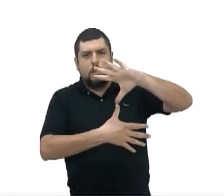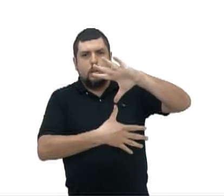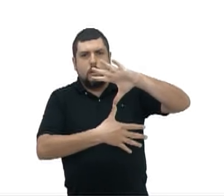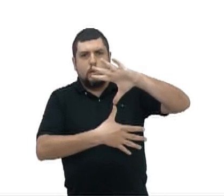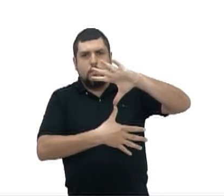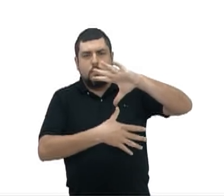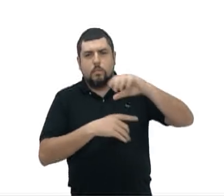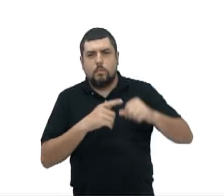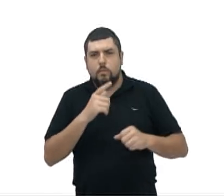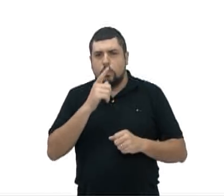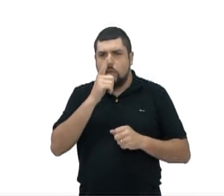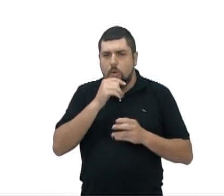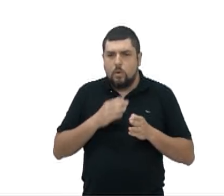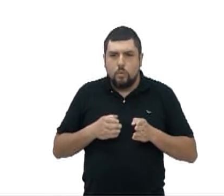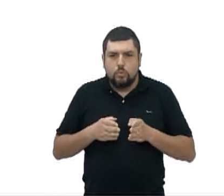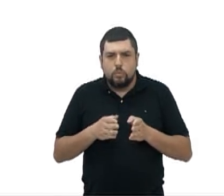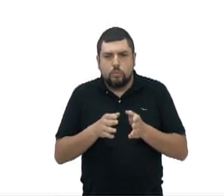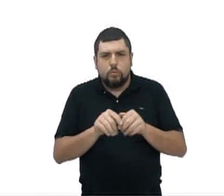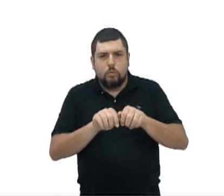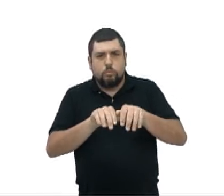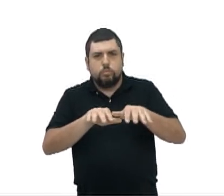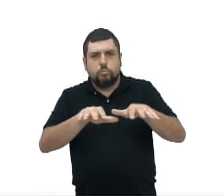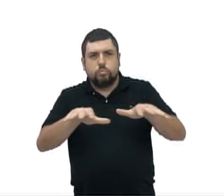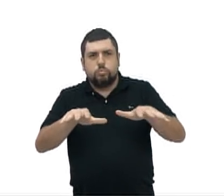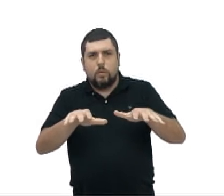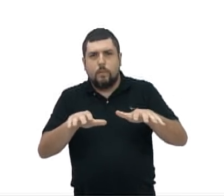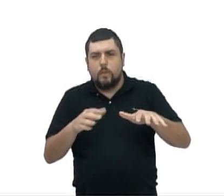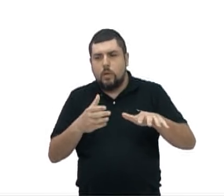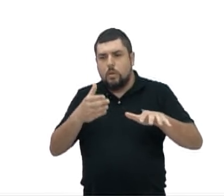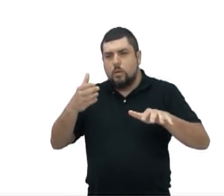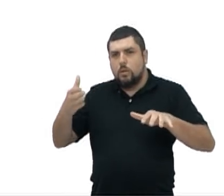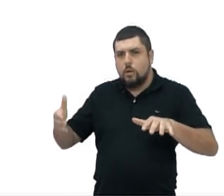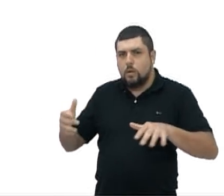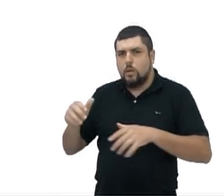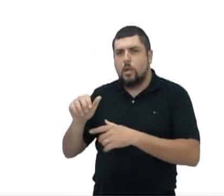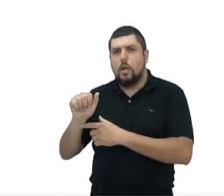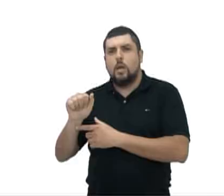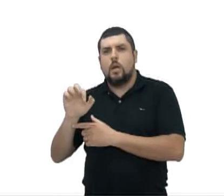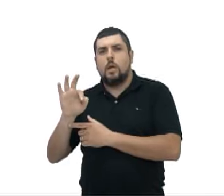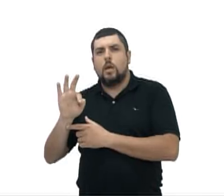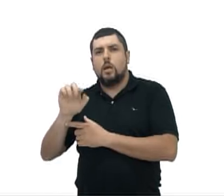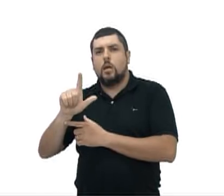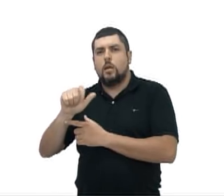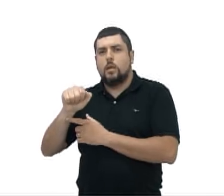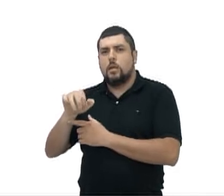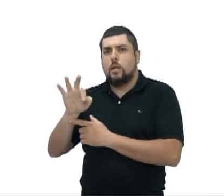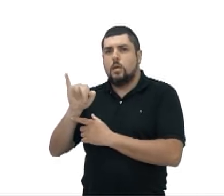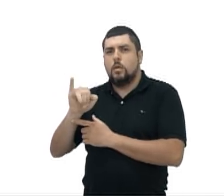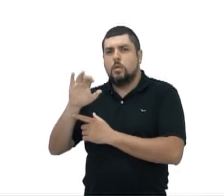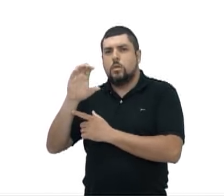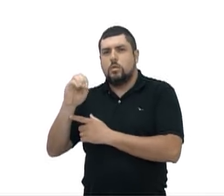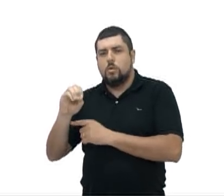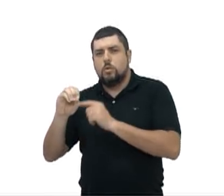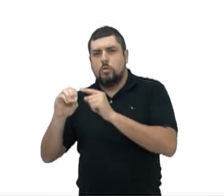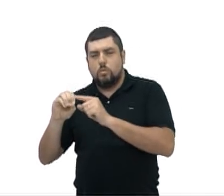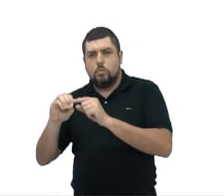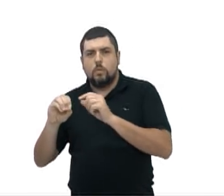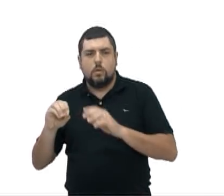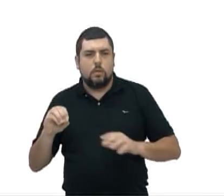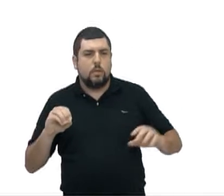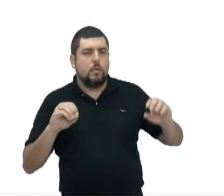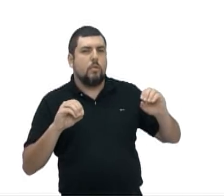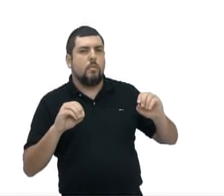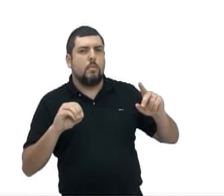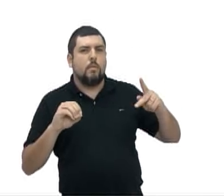Temos também ali o Oceano Atlântico destacado do lado direito da tela. Do lado esquerdo, por mais que não esteja escrito, nós temos ali o